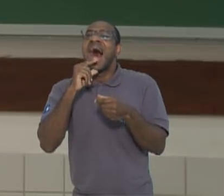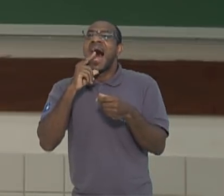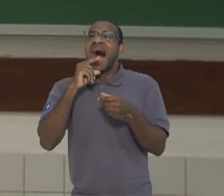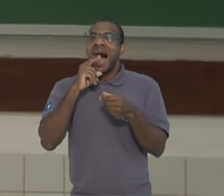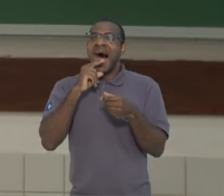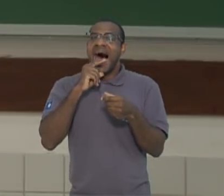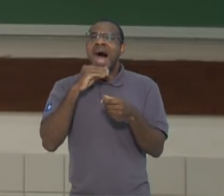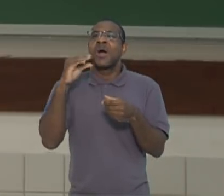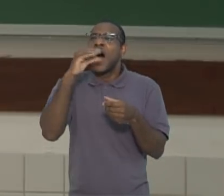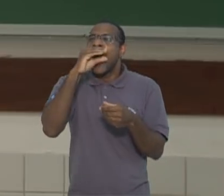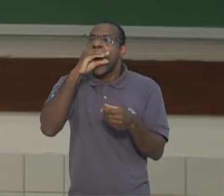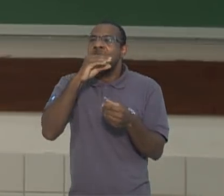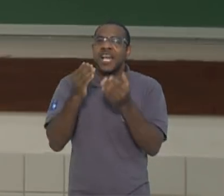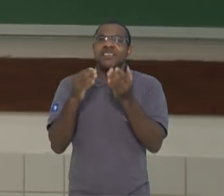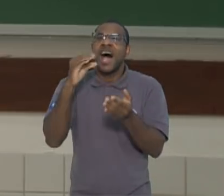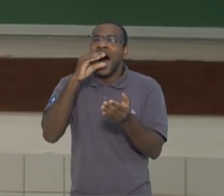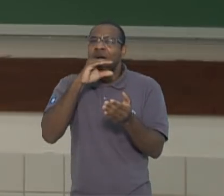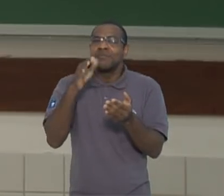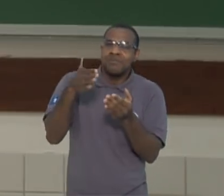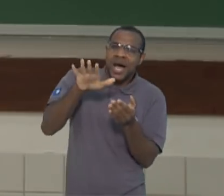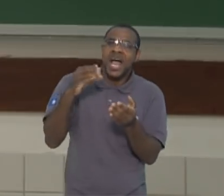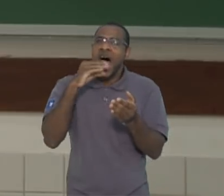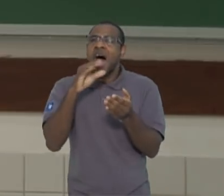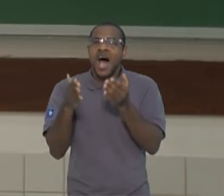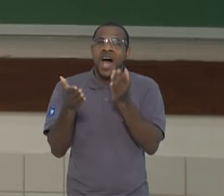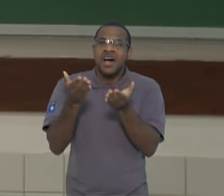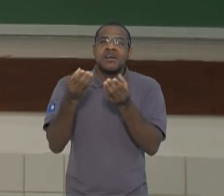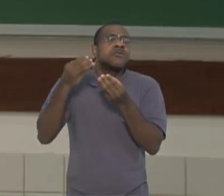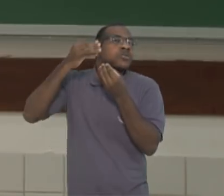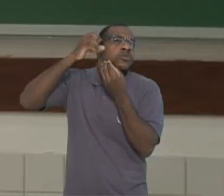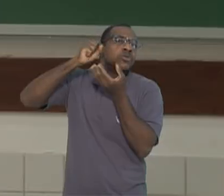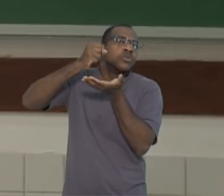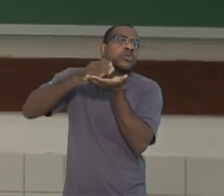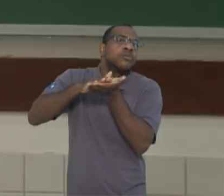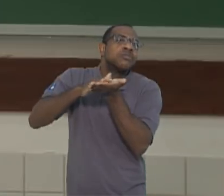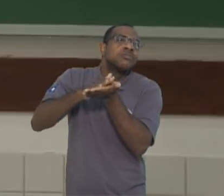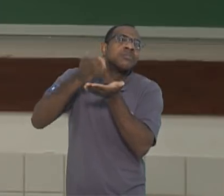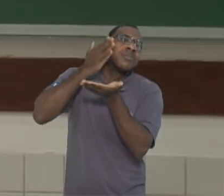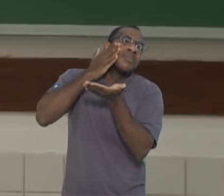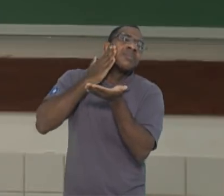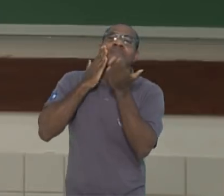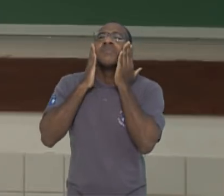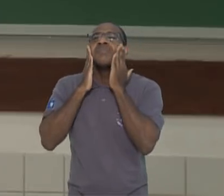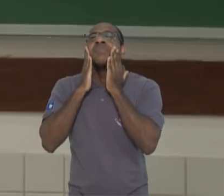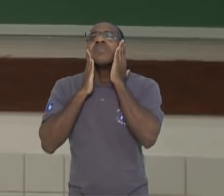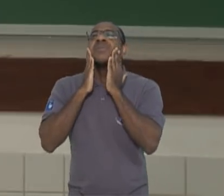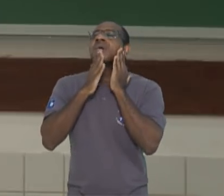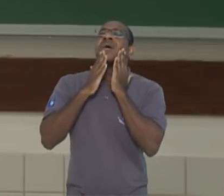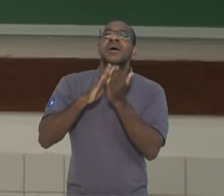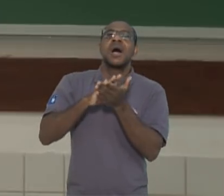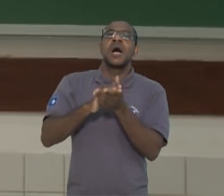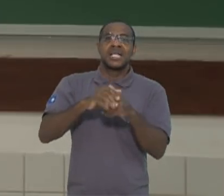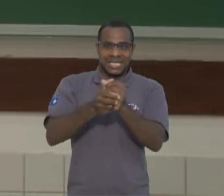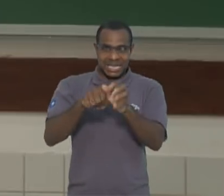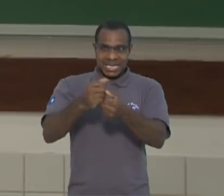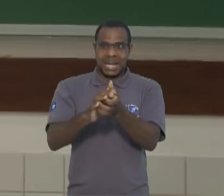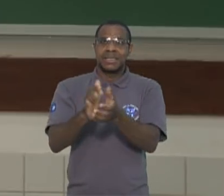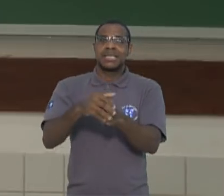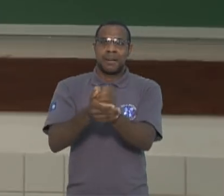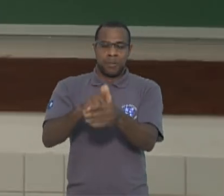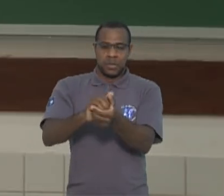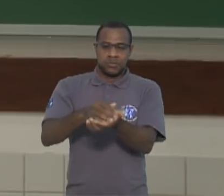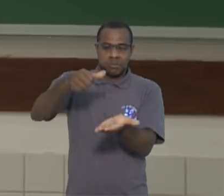tira o restante que ficar, tá bom? O restinho da maquiagem. Ou posso água e sabonete, né? Molho,